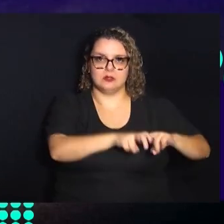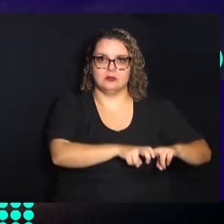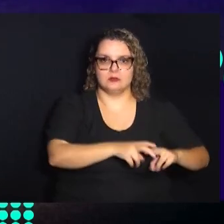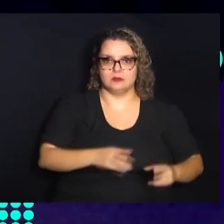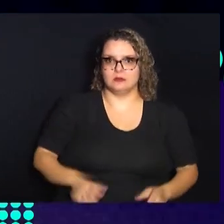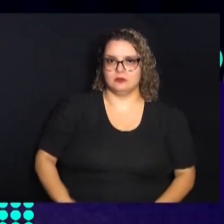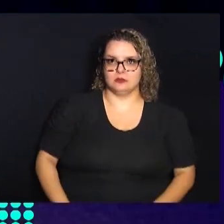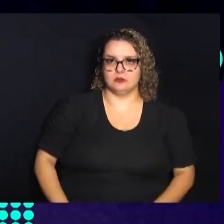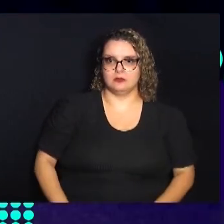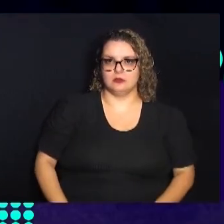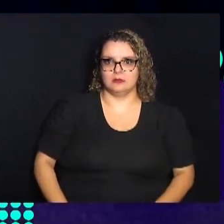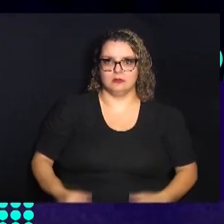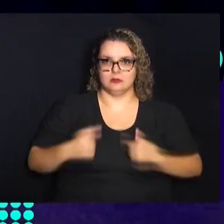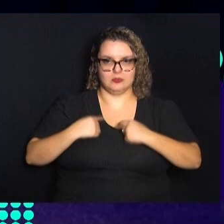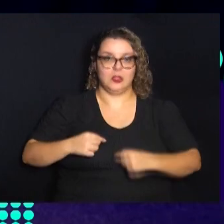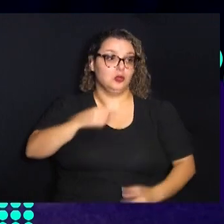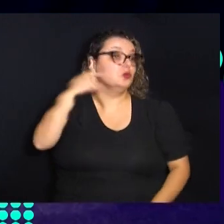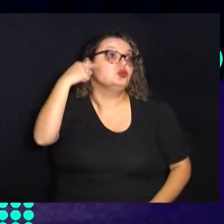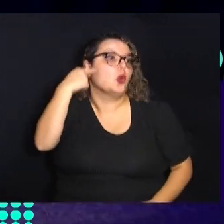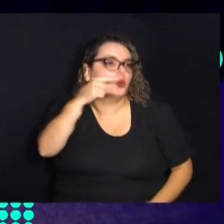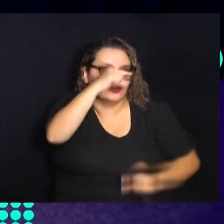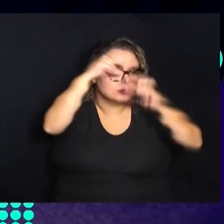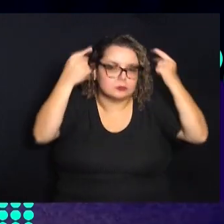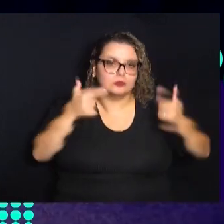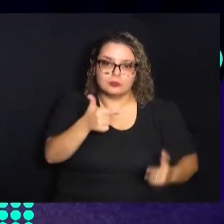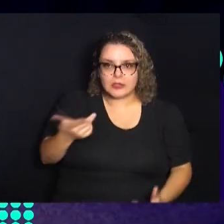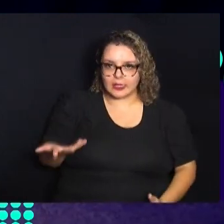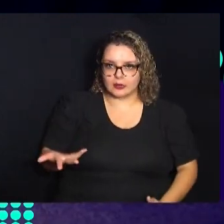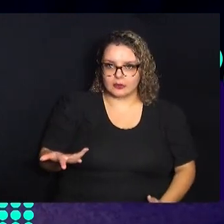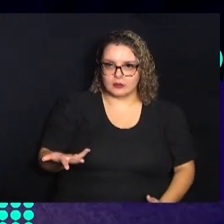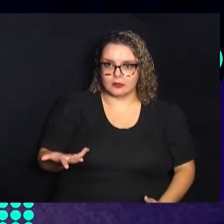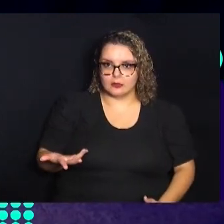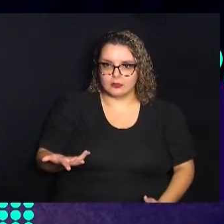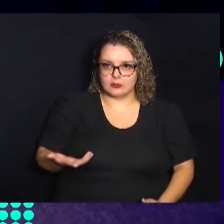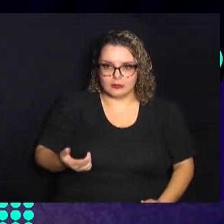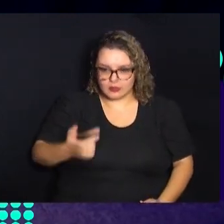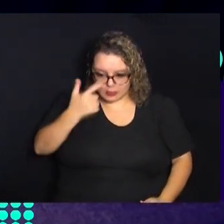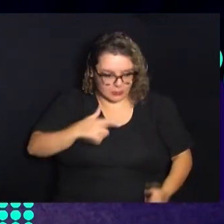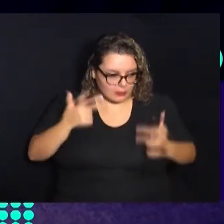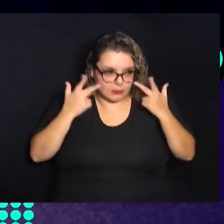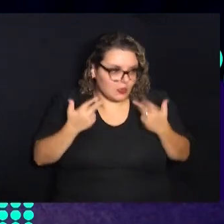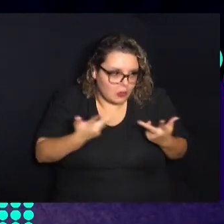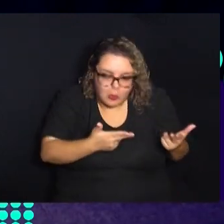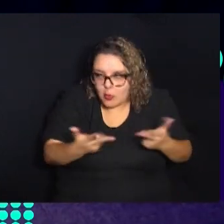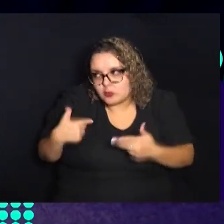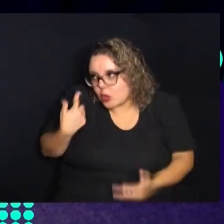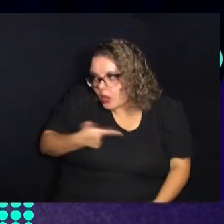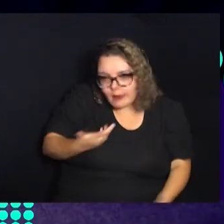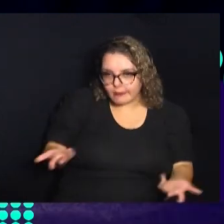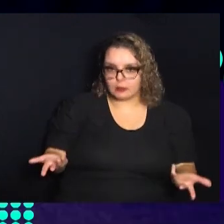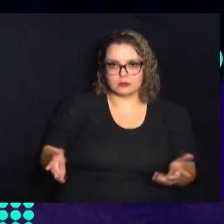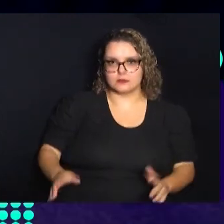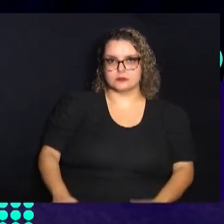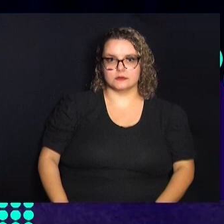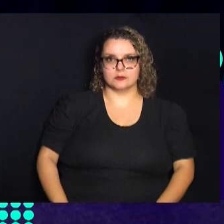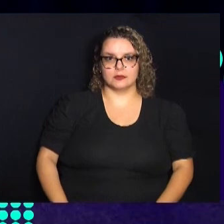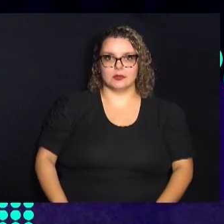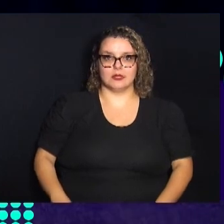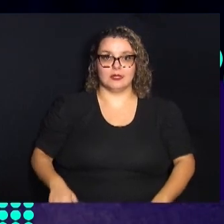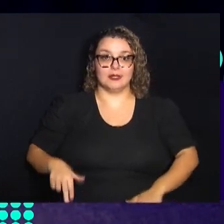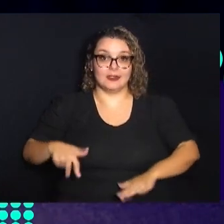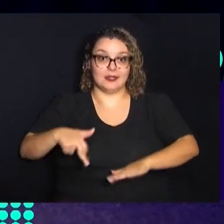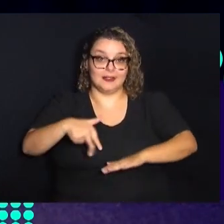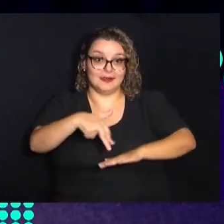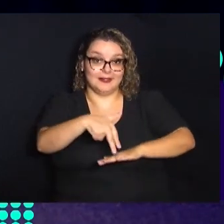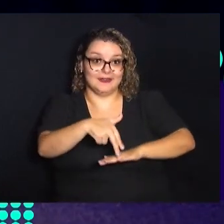sentado. E não tá escrito no crachá, doido. É uma pessoa normal, igual nós.